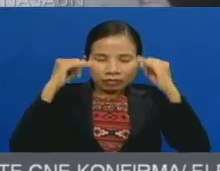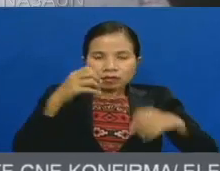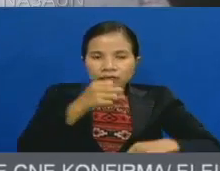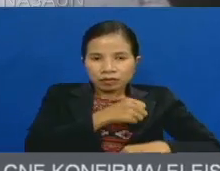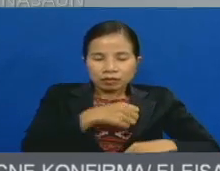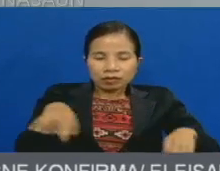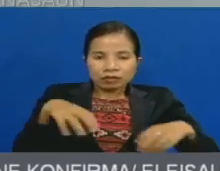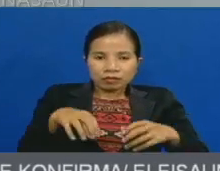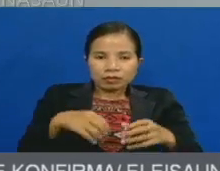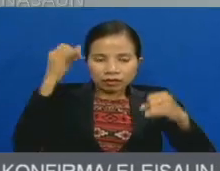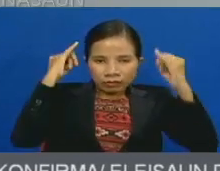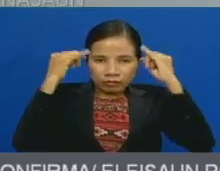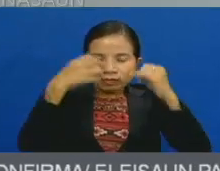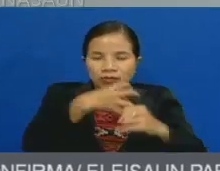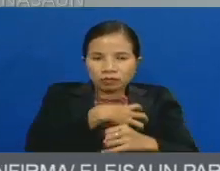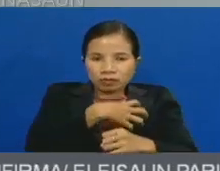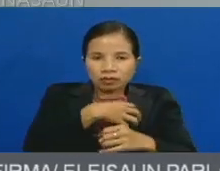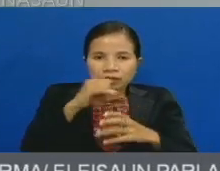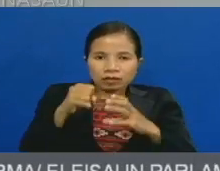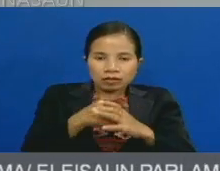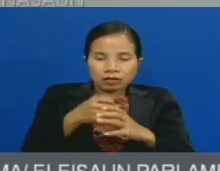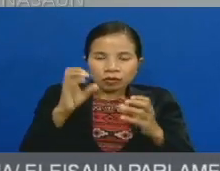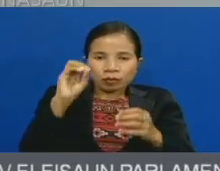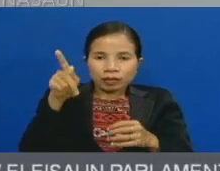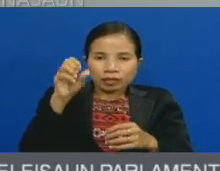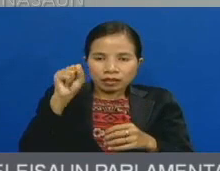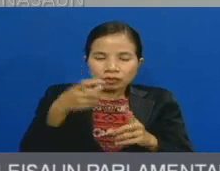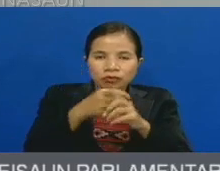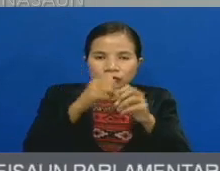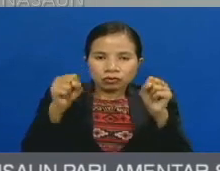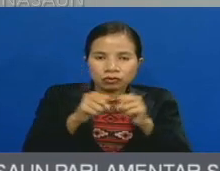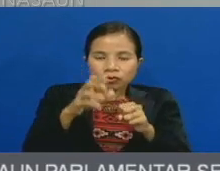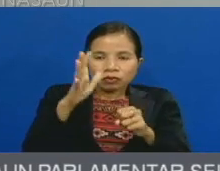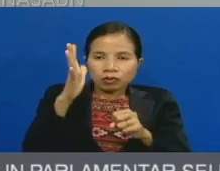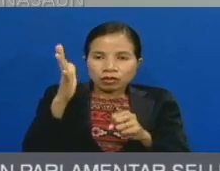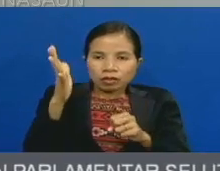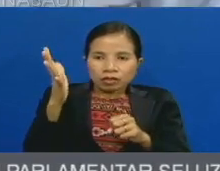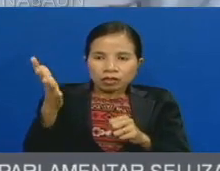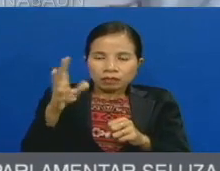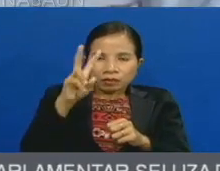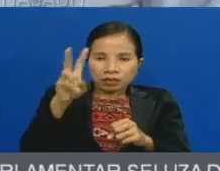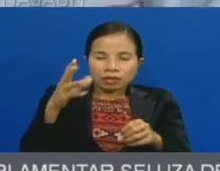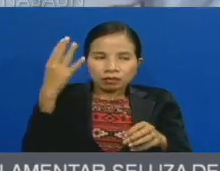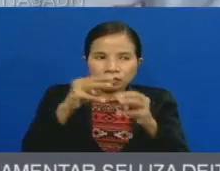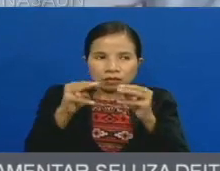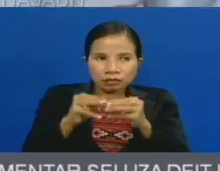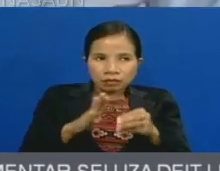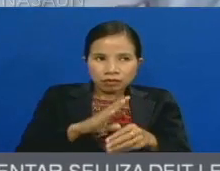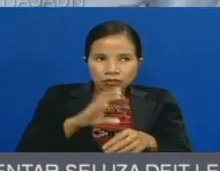No serviço de informação polícia, inclui OPS Husi Suku Limanolu Resin Rua e município